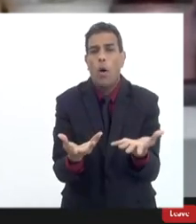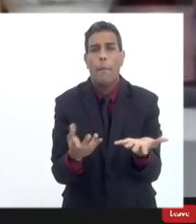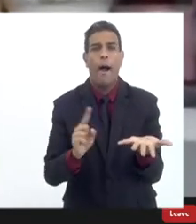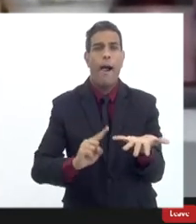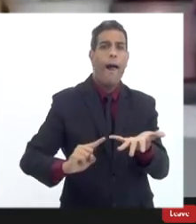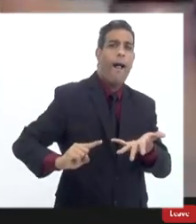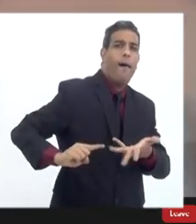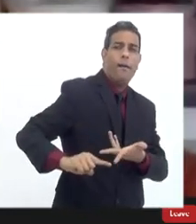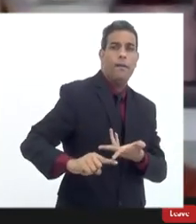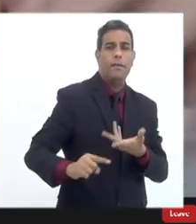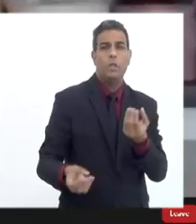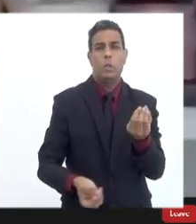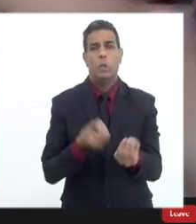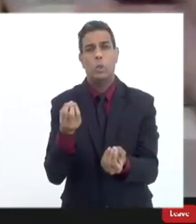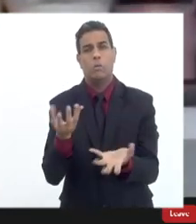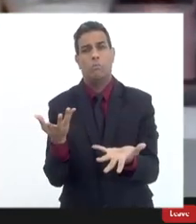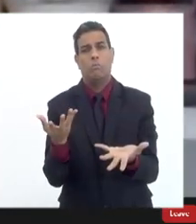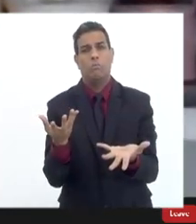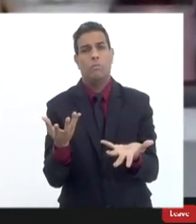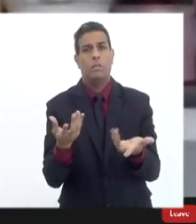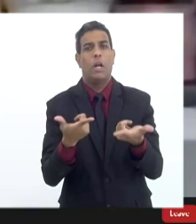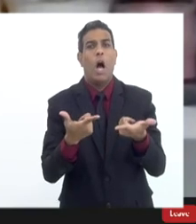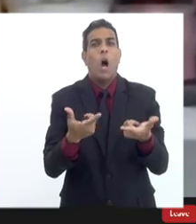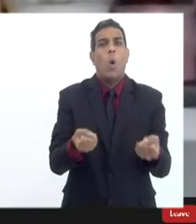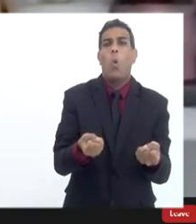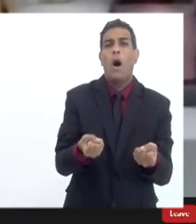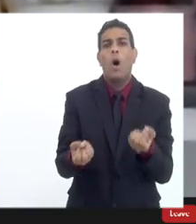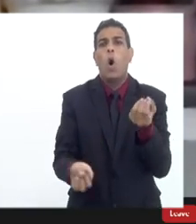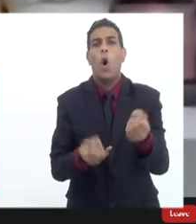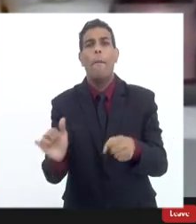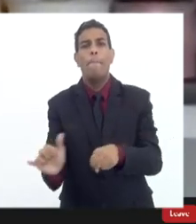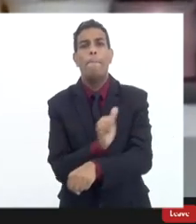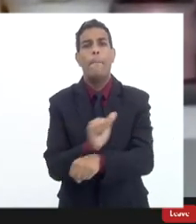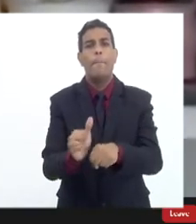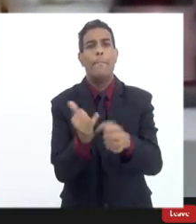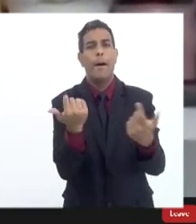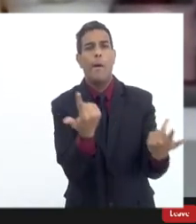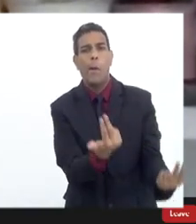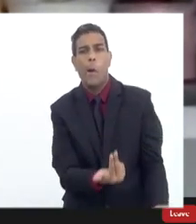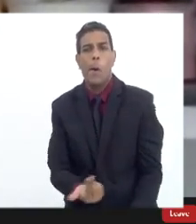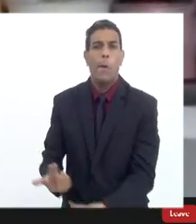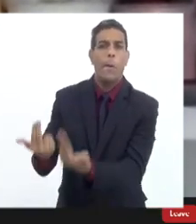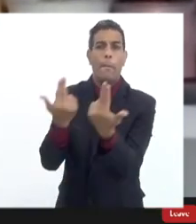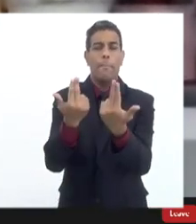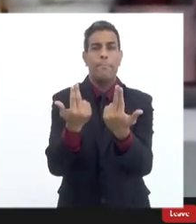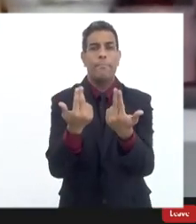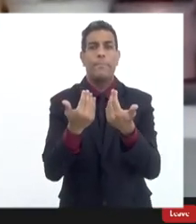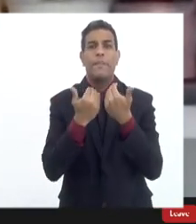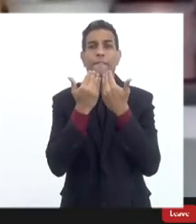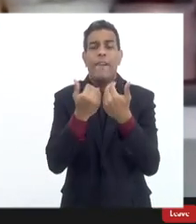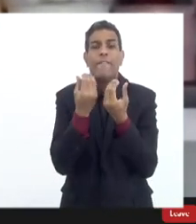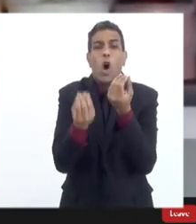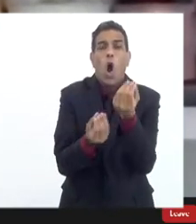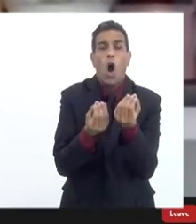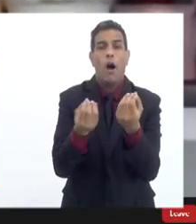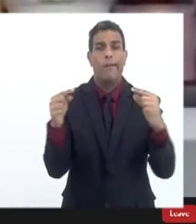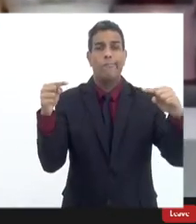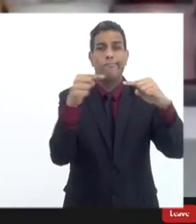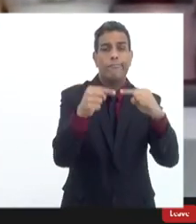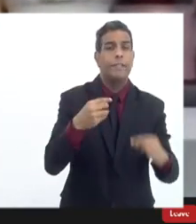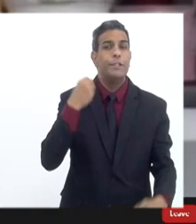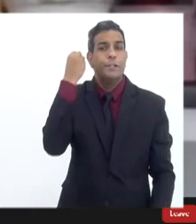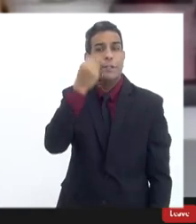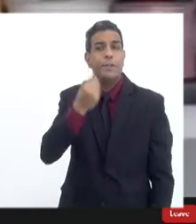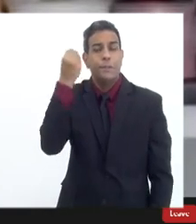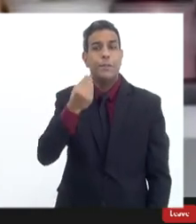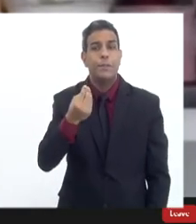importância se vai ser numa linguagem ou na outra. Ao fim e ao cabo, este conteúdo não diz nada sobre a experiência